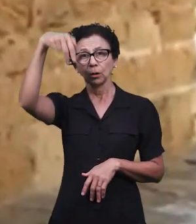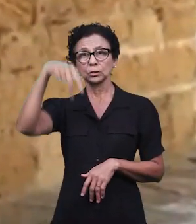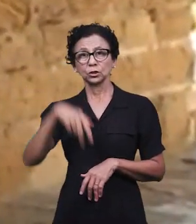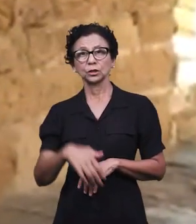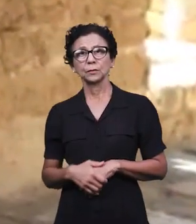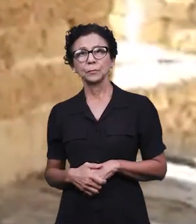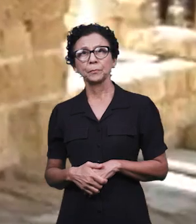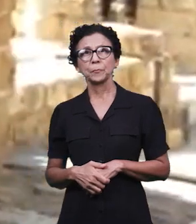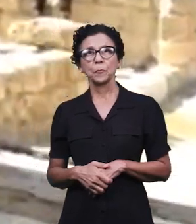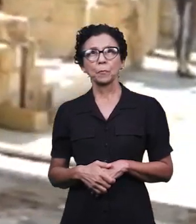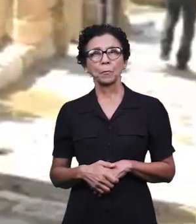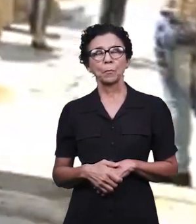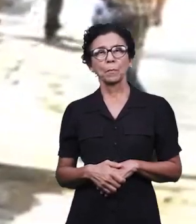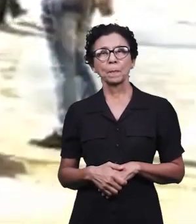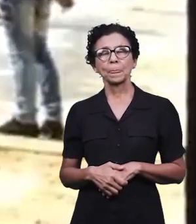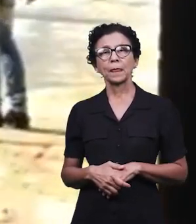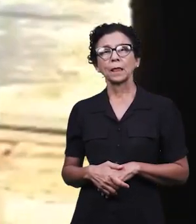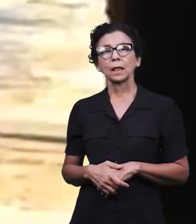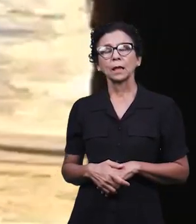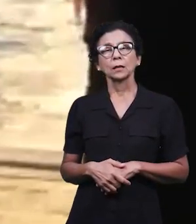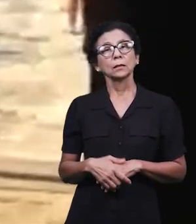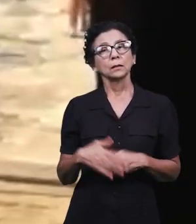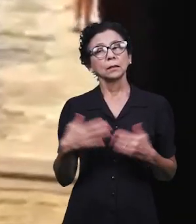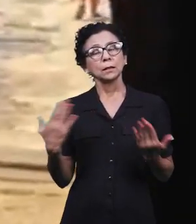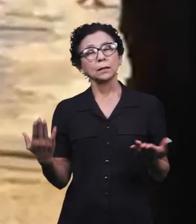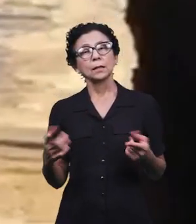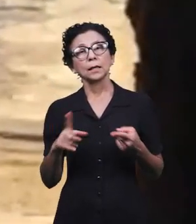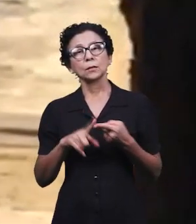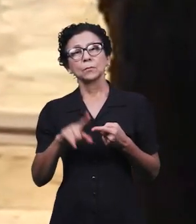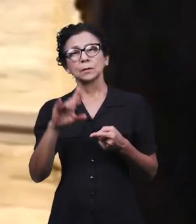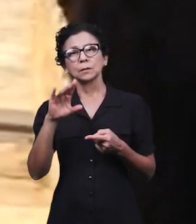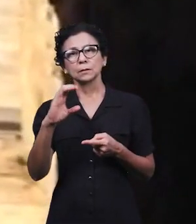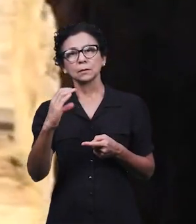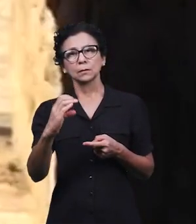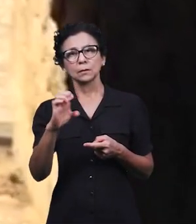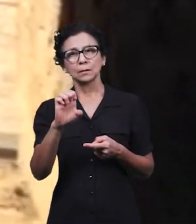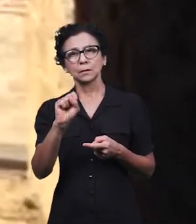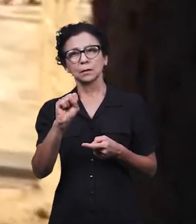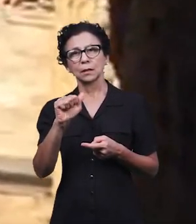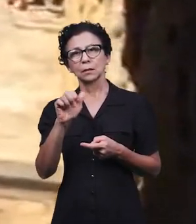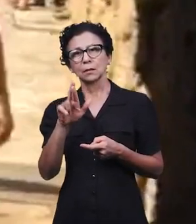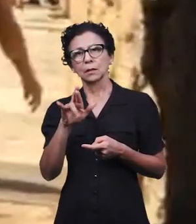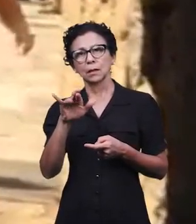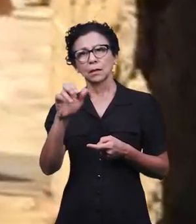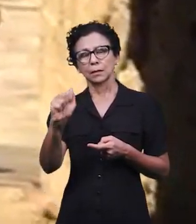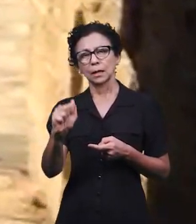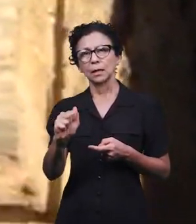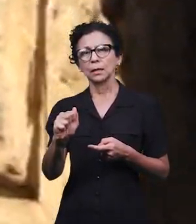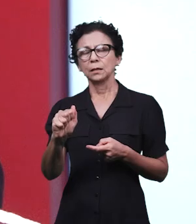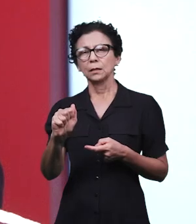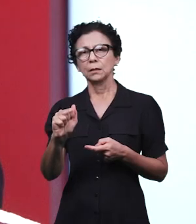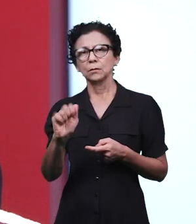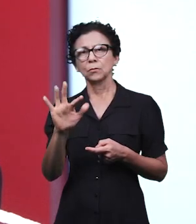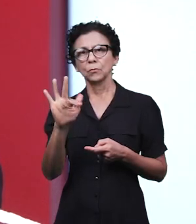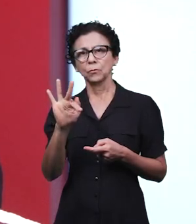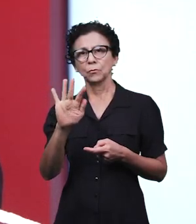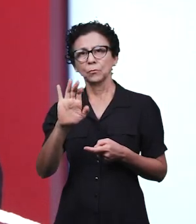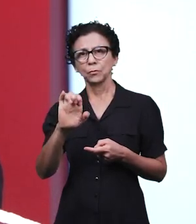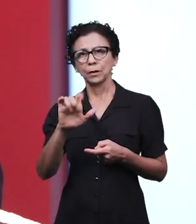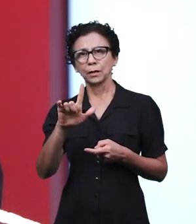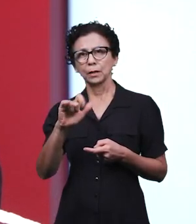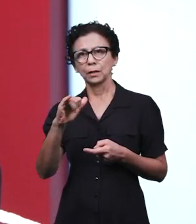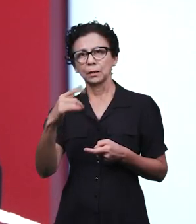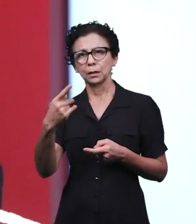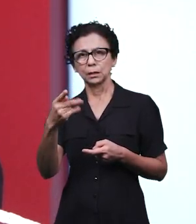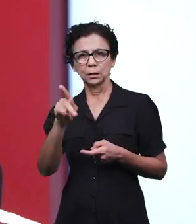Filipos, mesma coisa, que fica ao norte. Então a capital era a marítima. Lembrando também que o pretório,